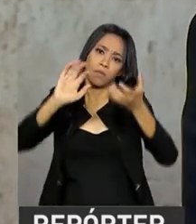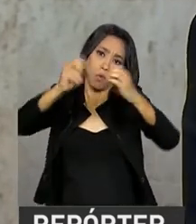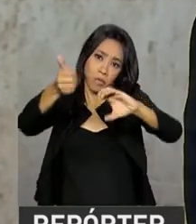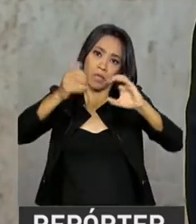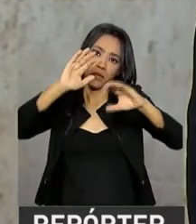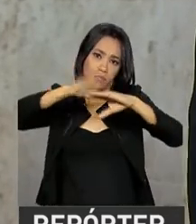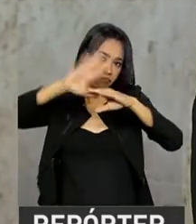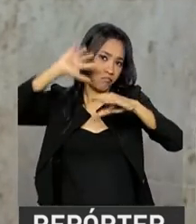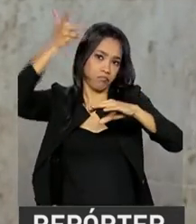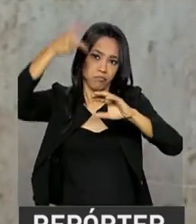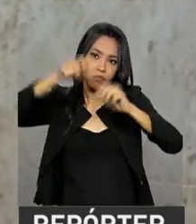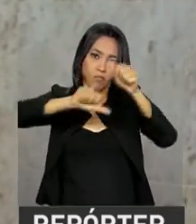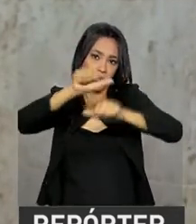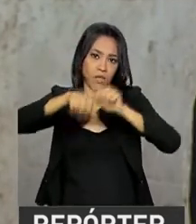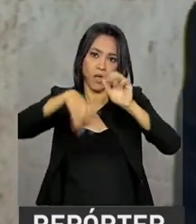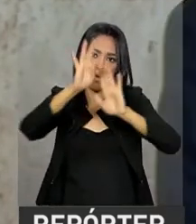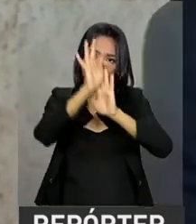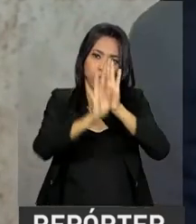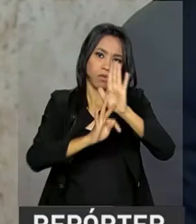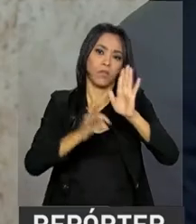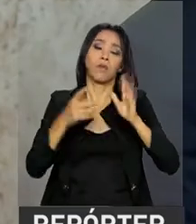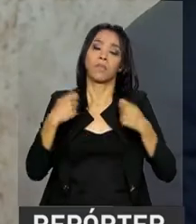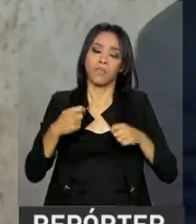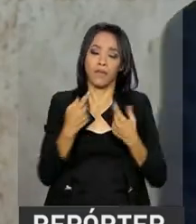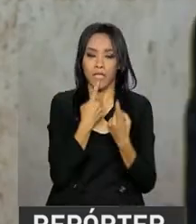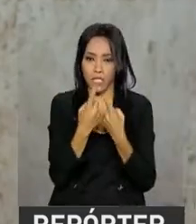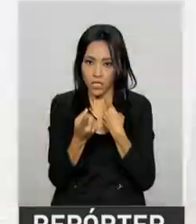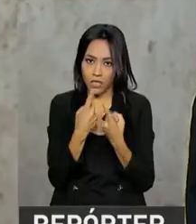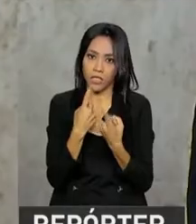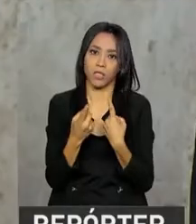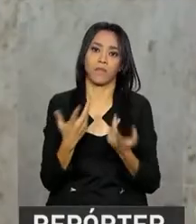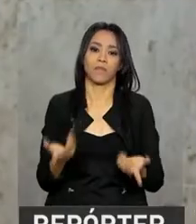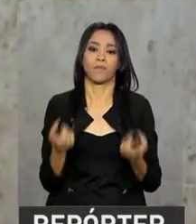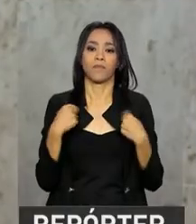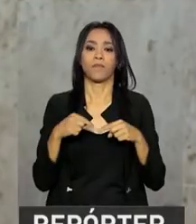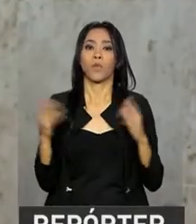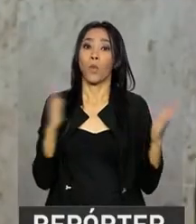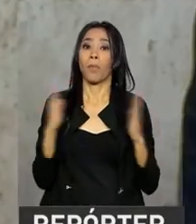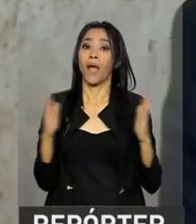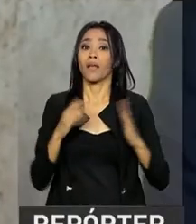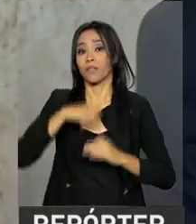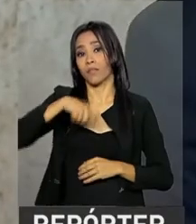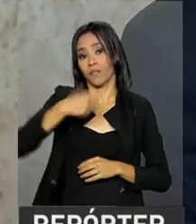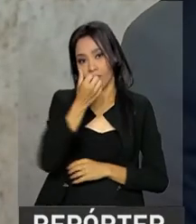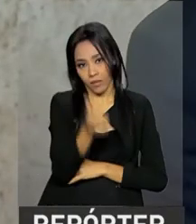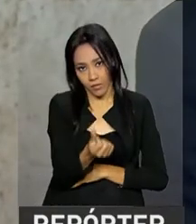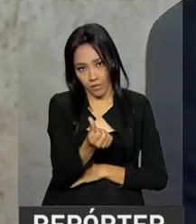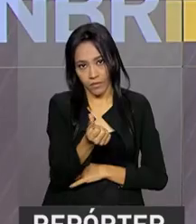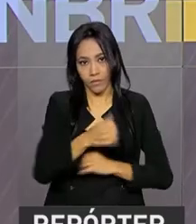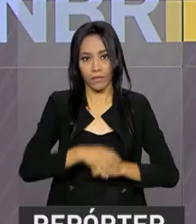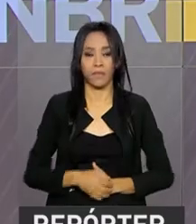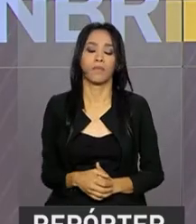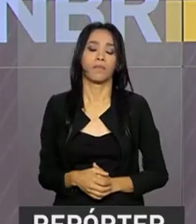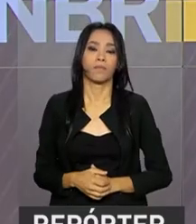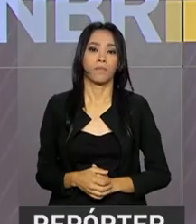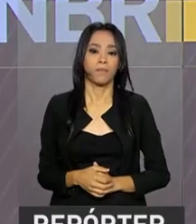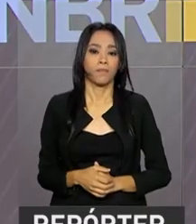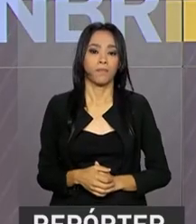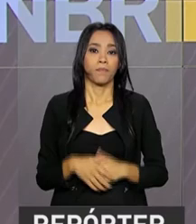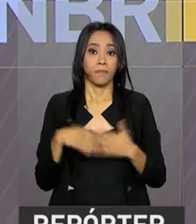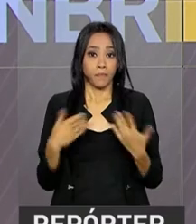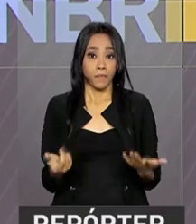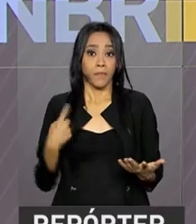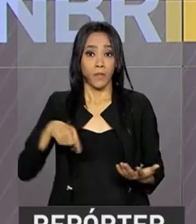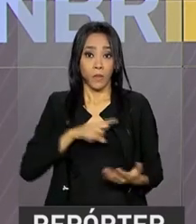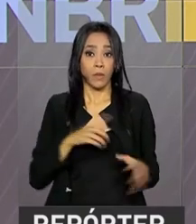fazer essa relação e aí teria que haver diálogo juntamente com um prazo de seis meses o prazo de vigor angola e nós